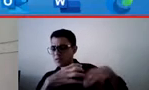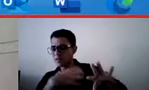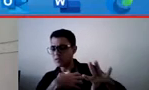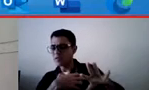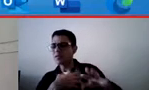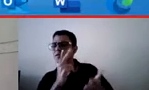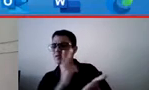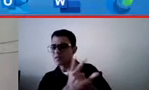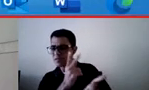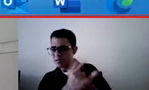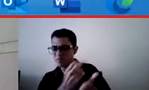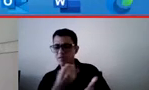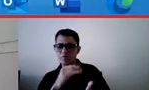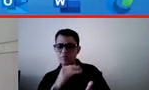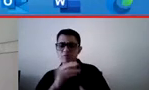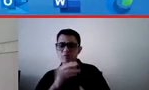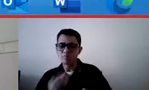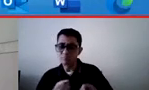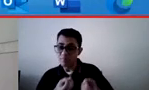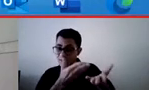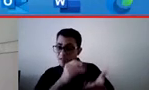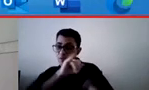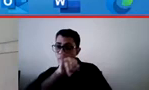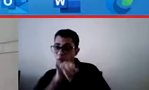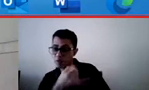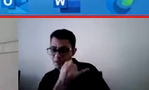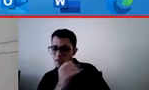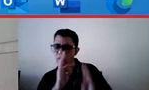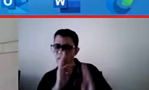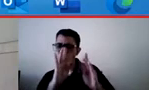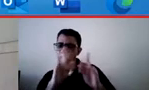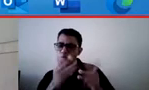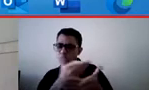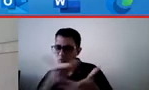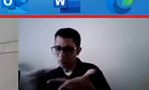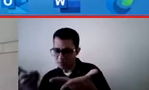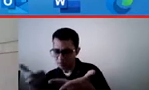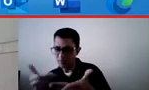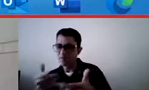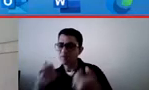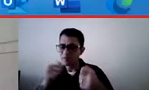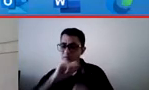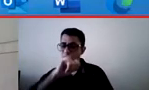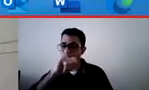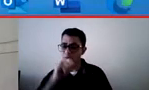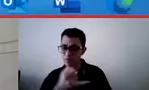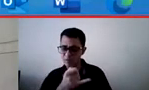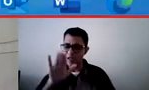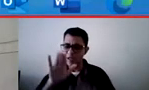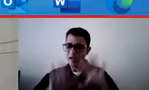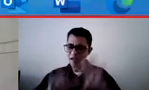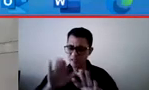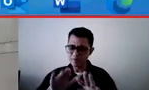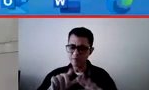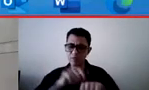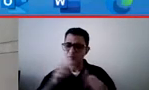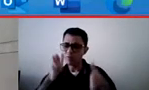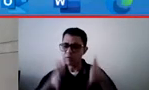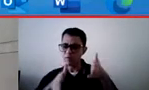chance. Todo mundo merece uma segunda chance em tudo que faz. Às vezes, num primeiro